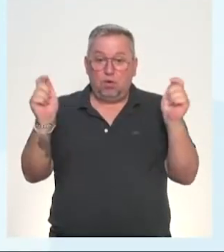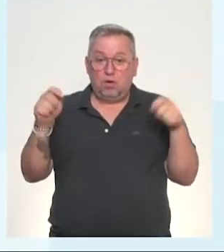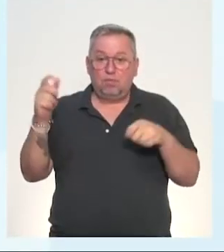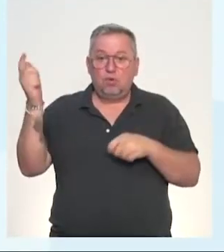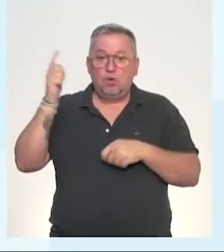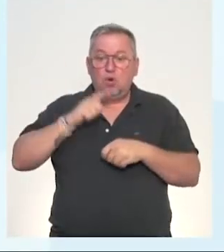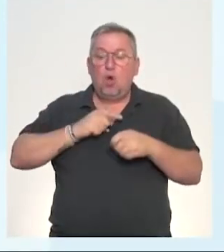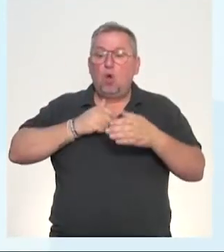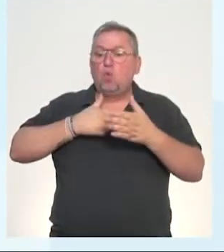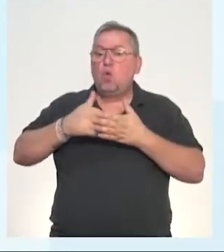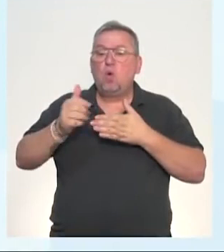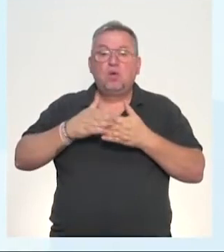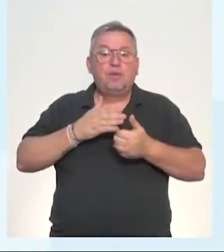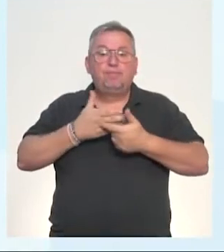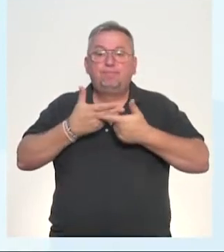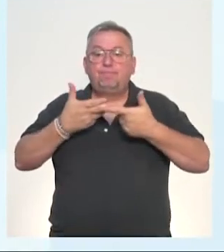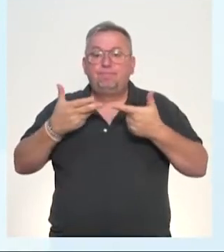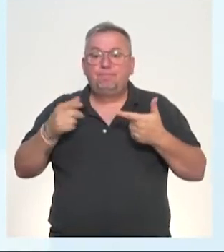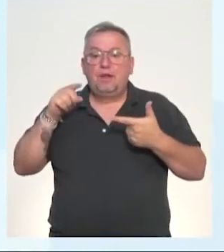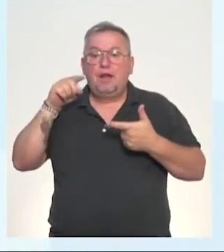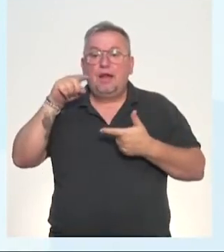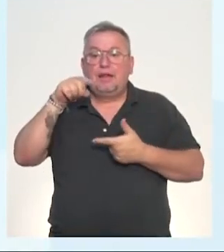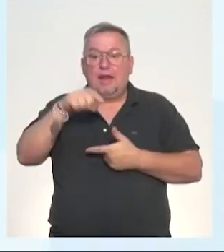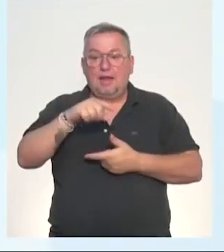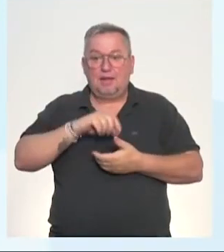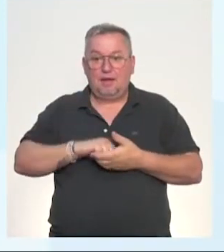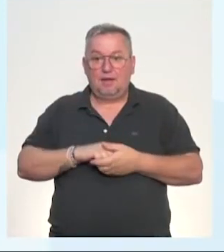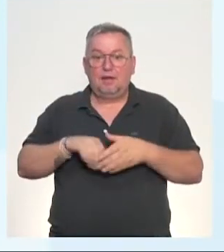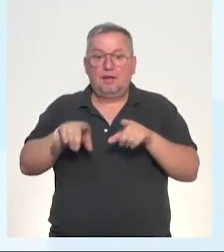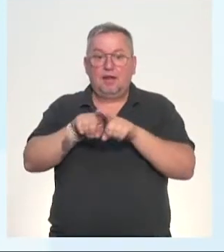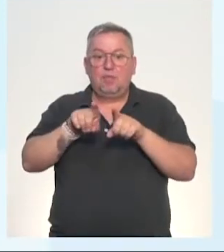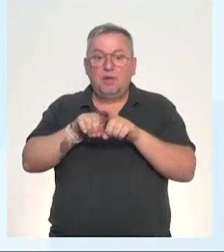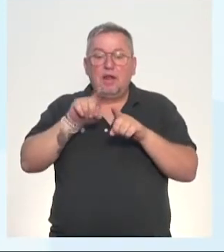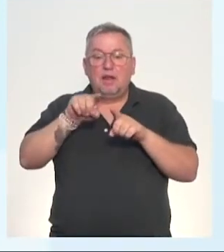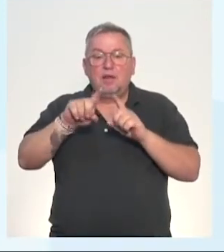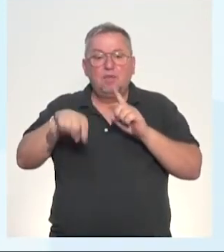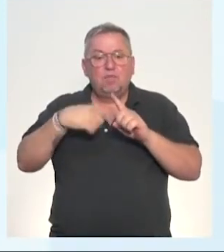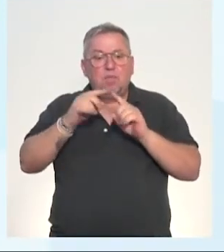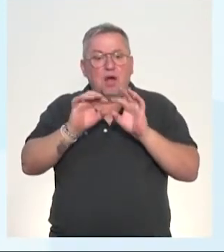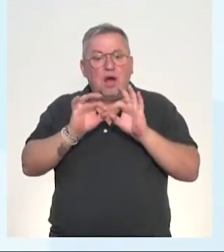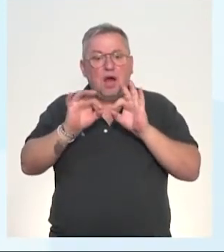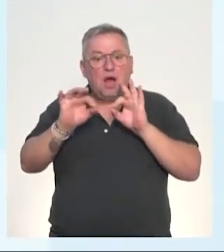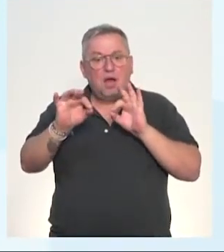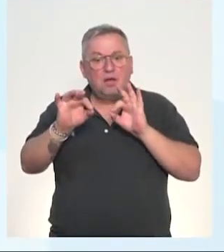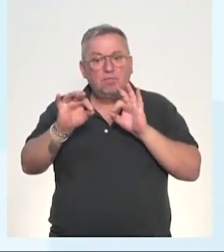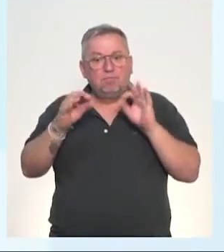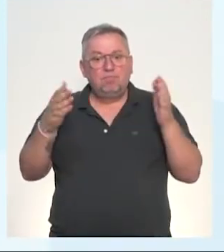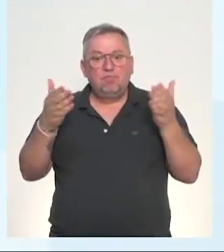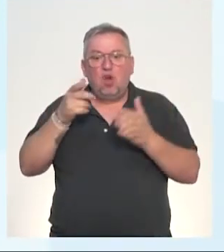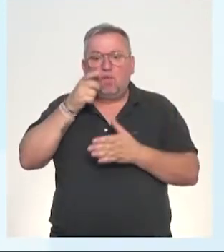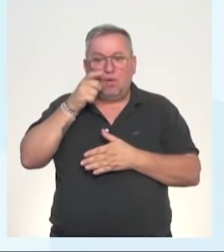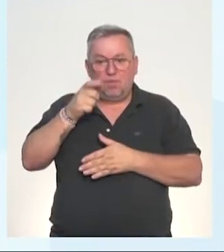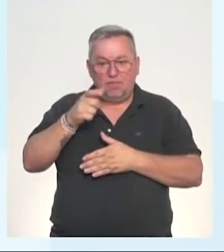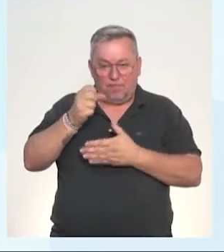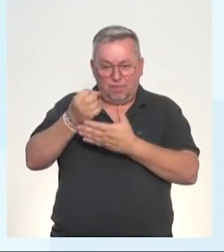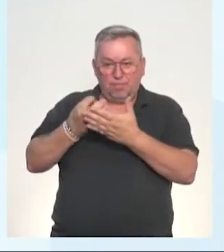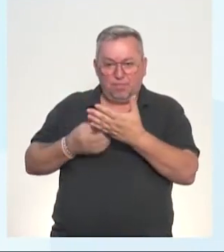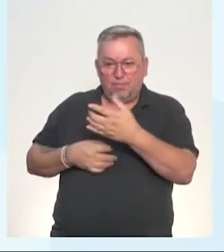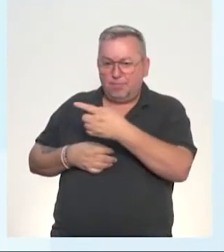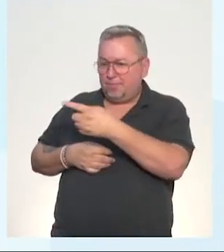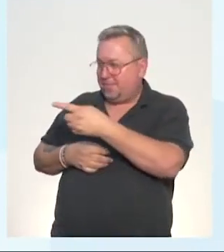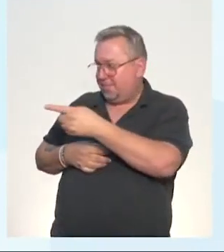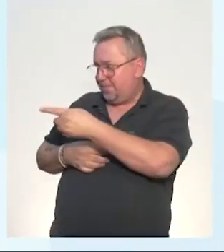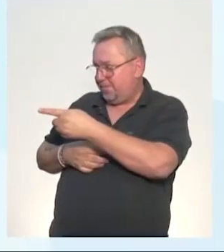obter qualquer elemento dessa sequência, até aqueles mais distantes. Então, vamos observar a seguinte sequência numérica